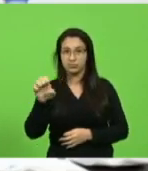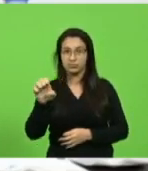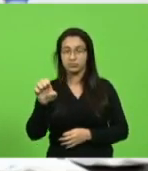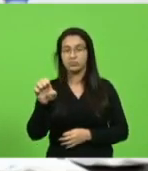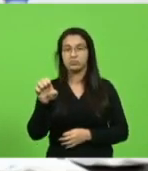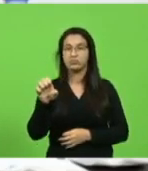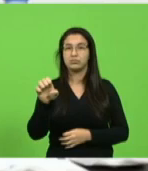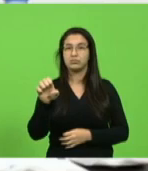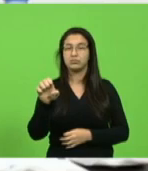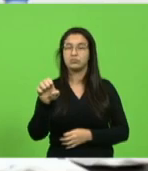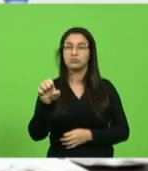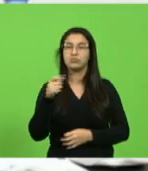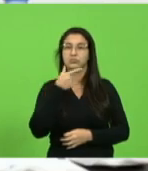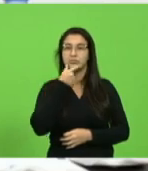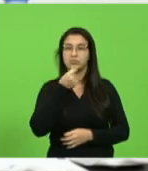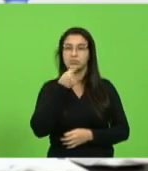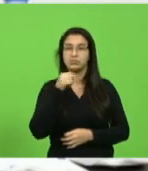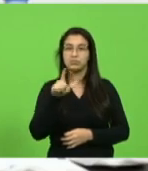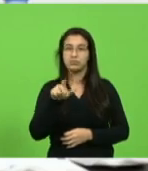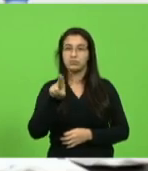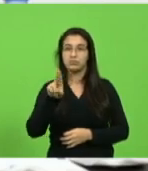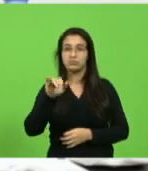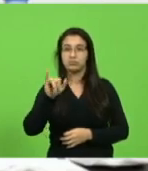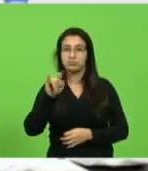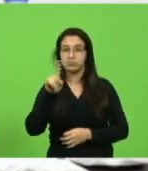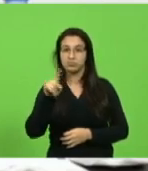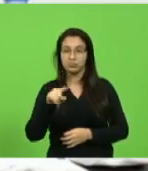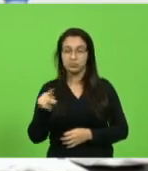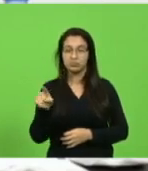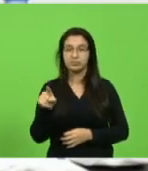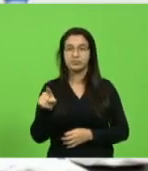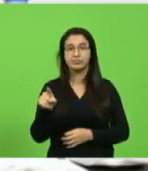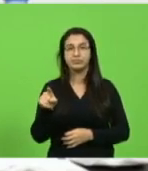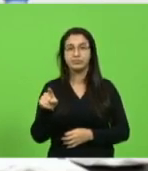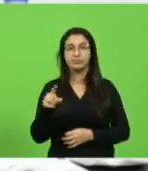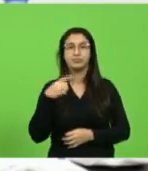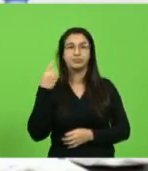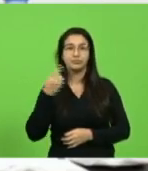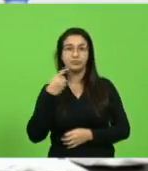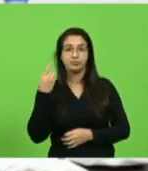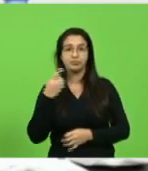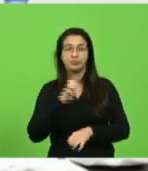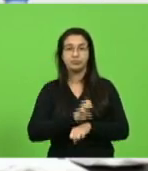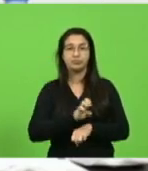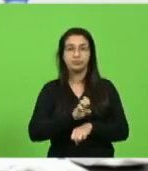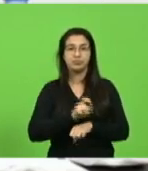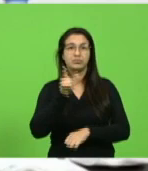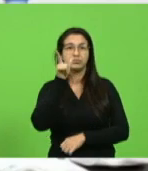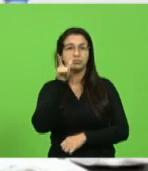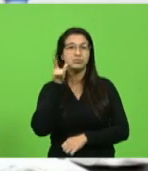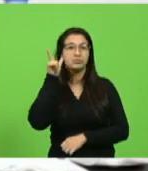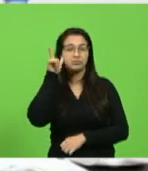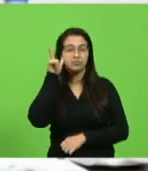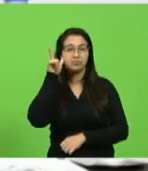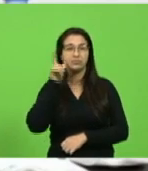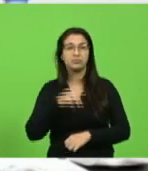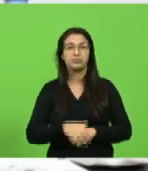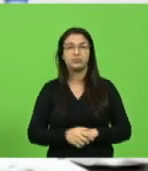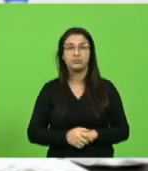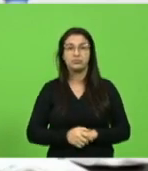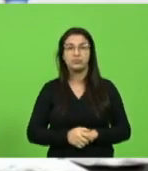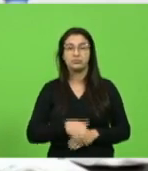e o desembargador Luiz Antônio Zanini fornerolli e o deputado estadual Laércio Schuster e